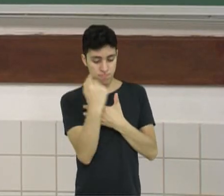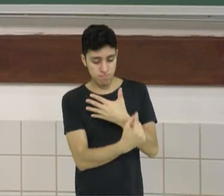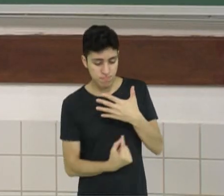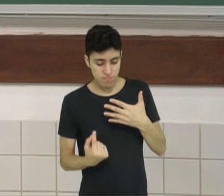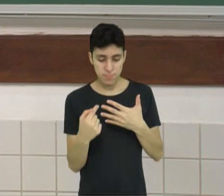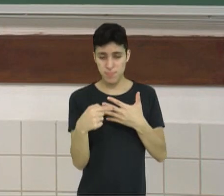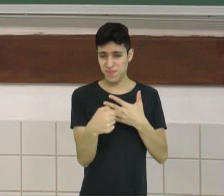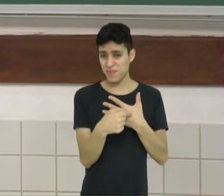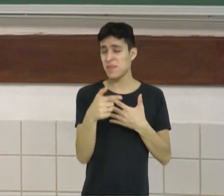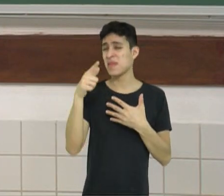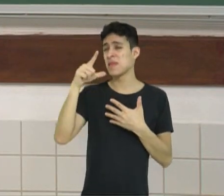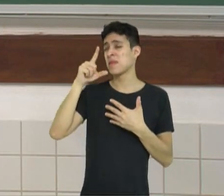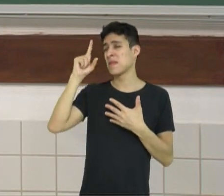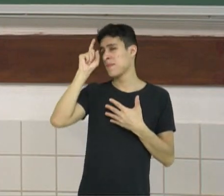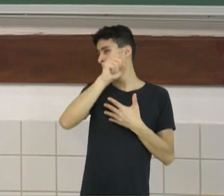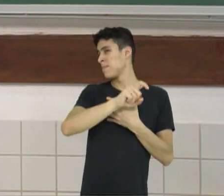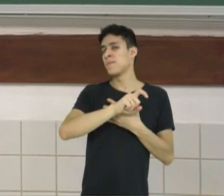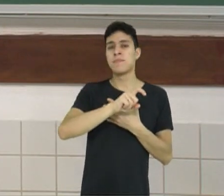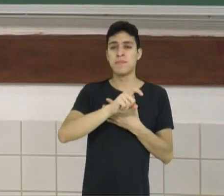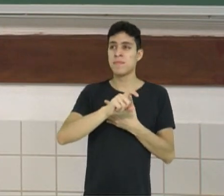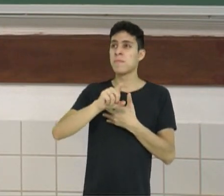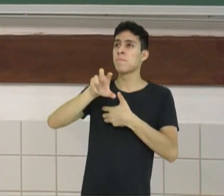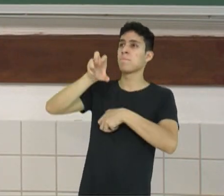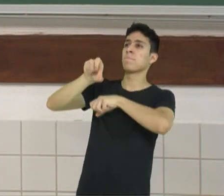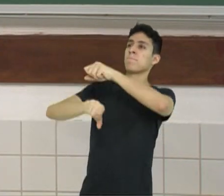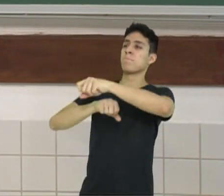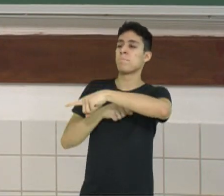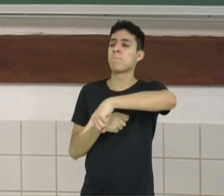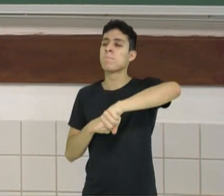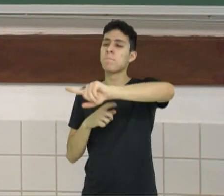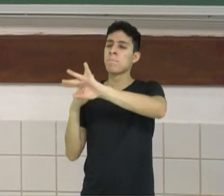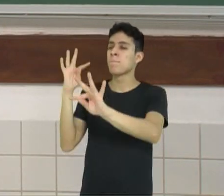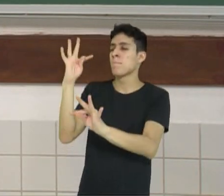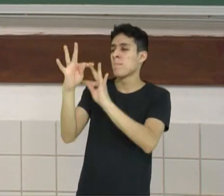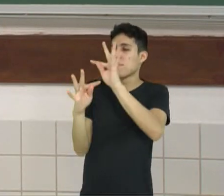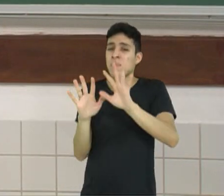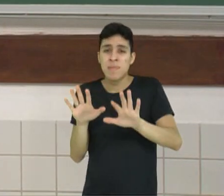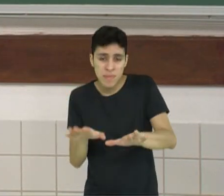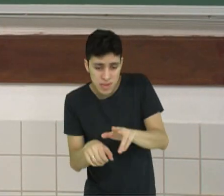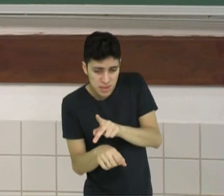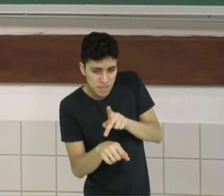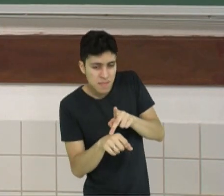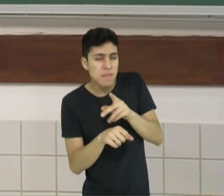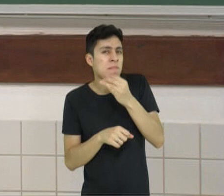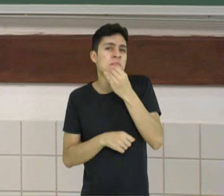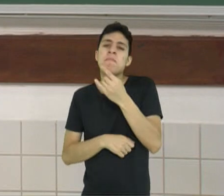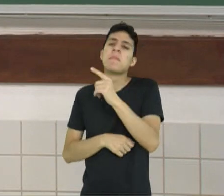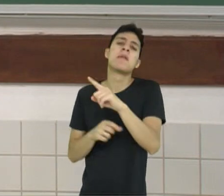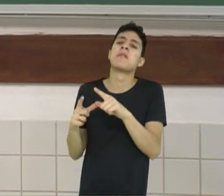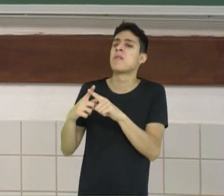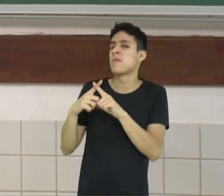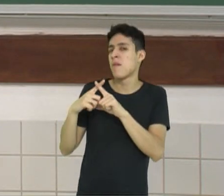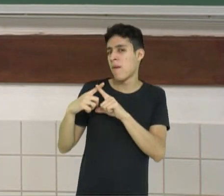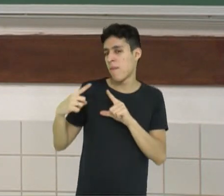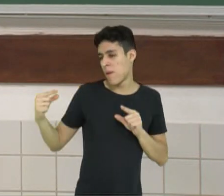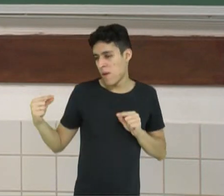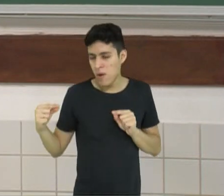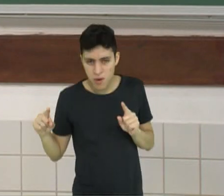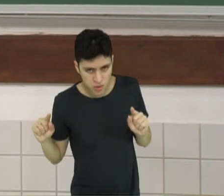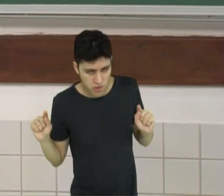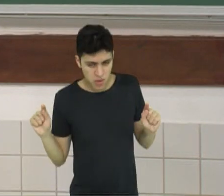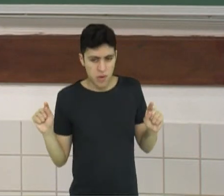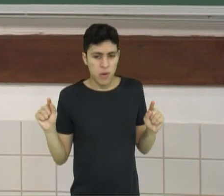ter acesso a esse tipo de tecnologia, esse tipo de produto tecnológico, mas em países desenvolvidos, como o Japão, por exemplo, né, que